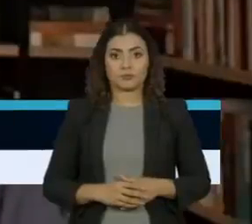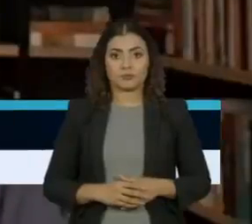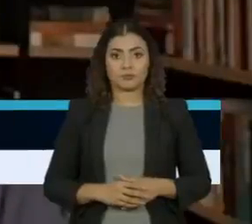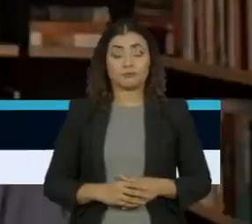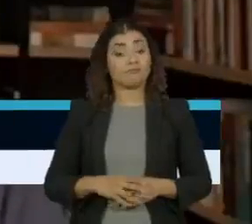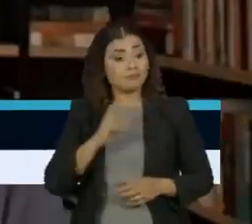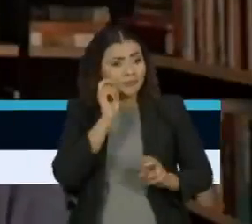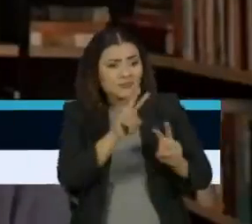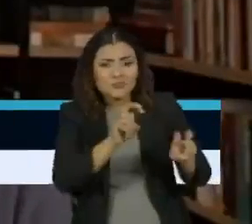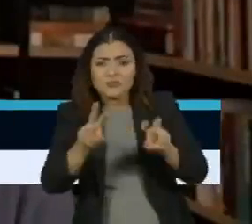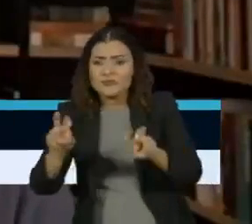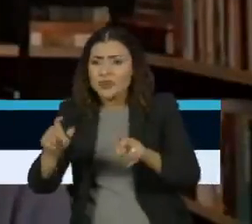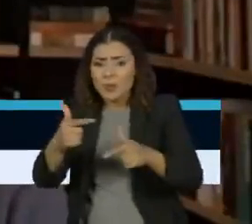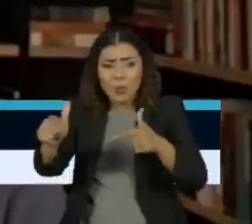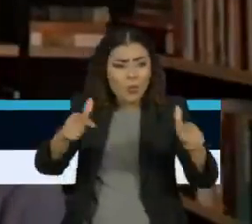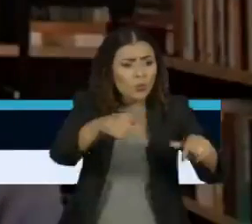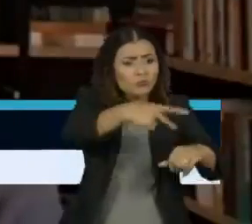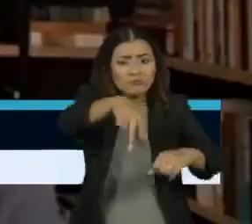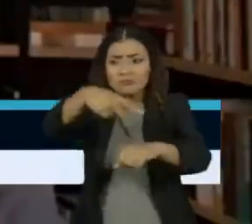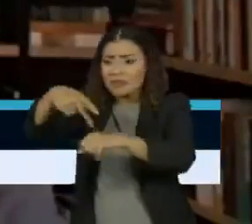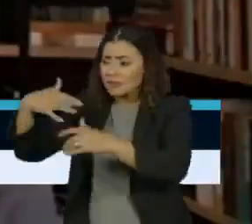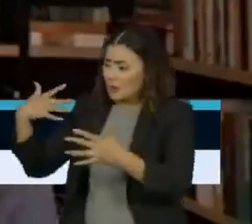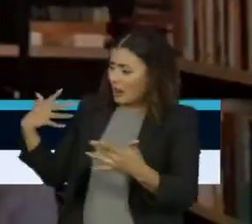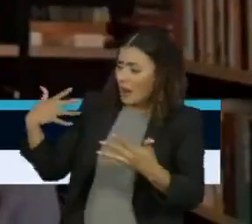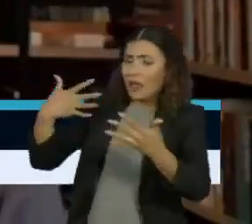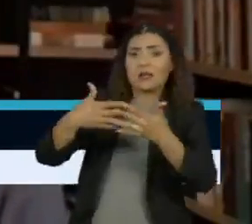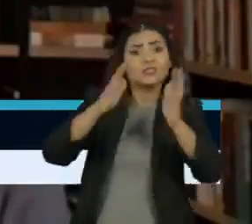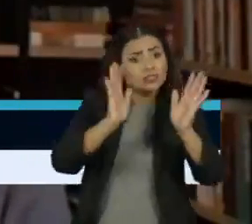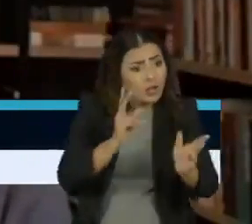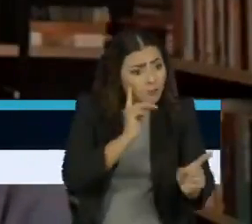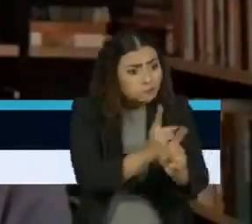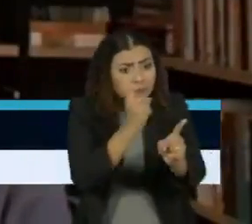A gente viu em diversos outros países, ao longo dessa década,